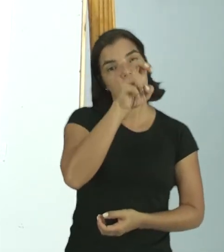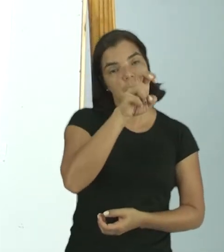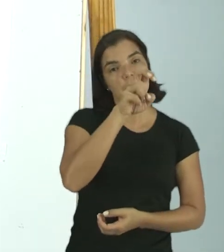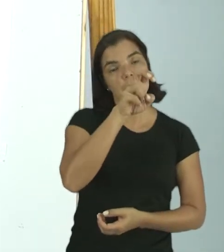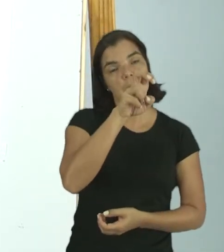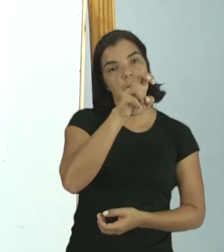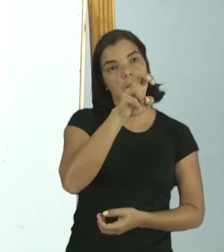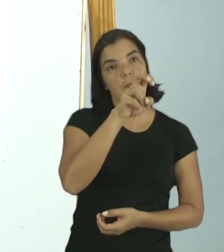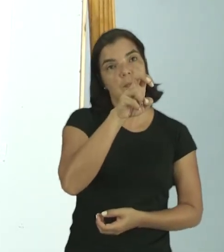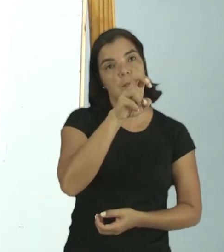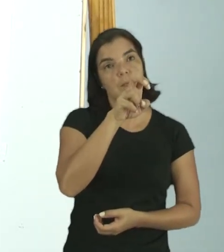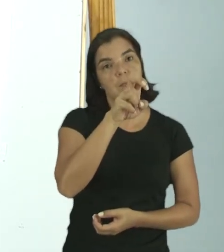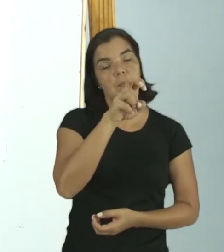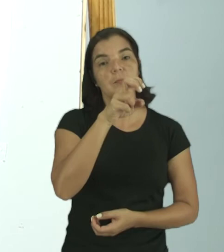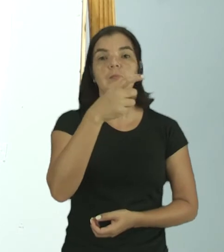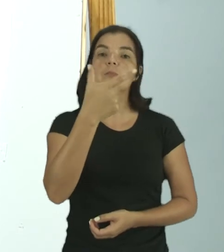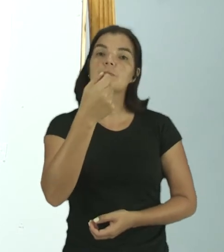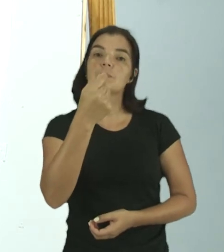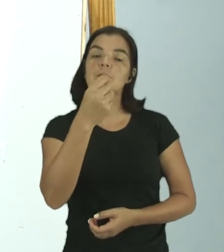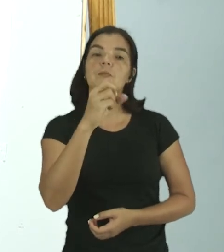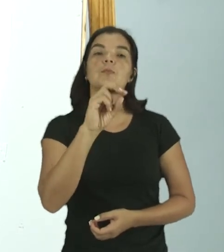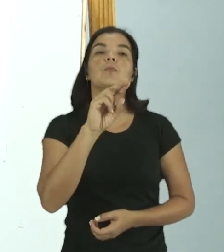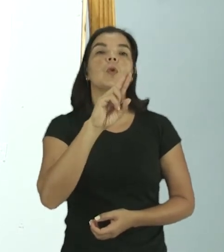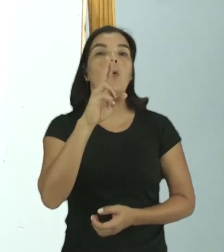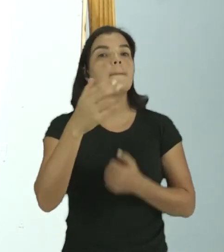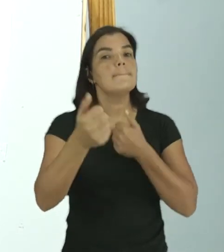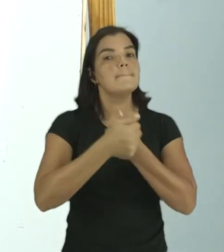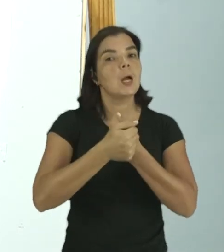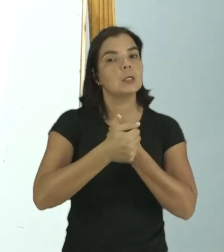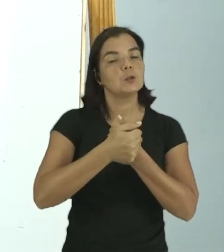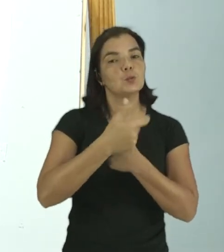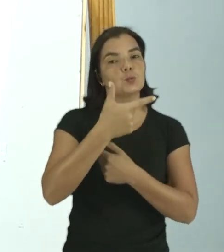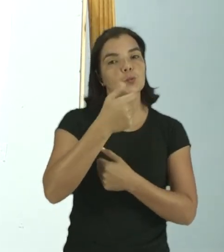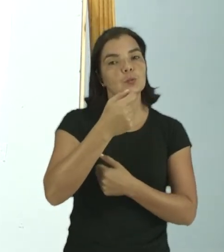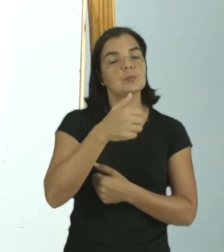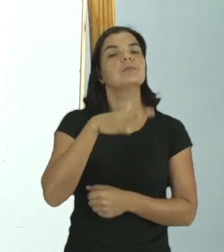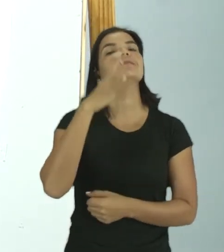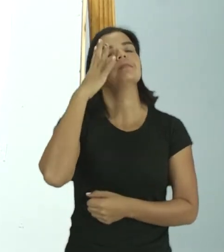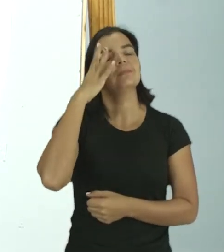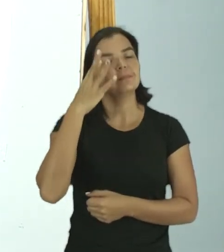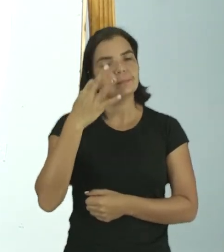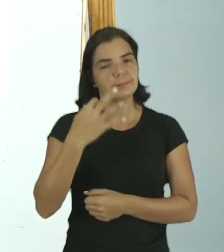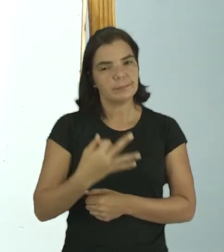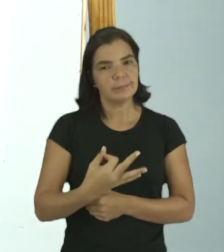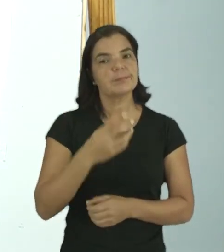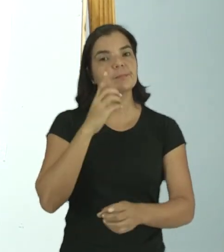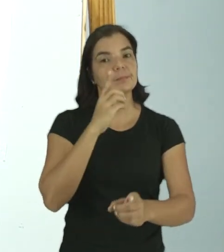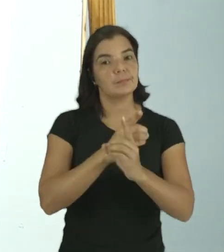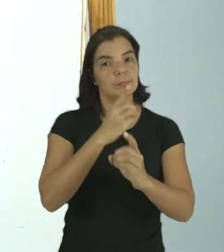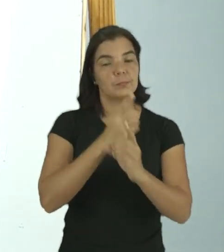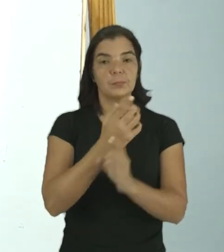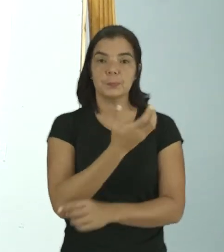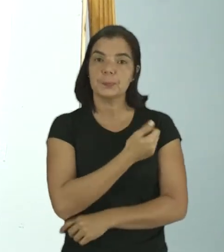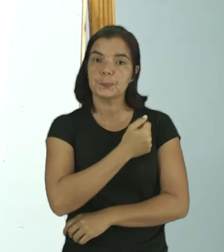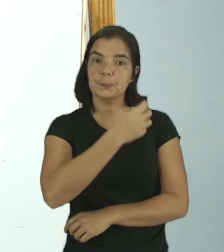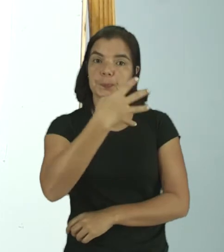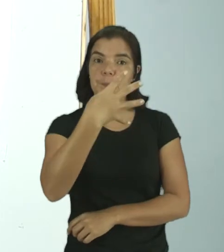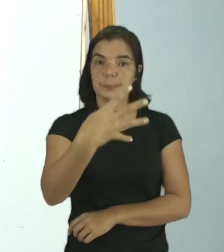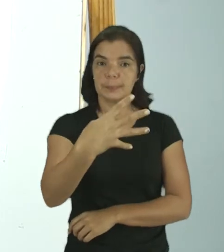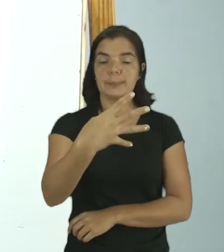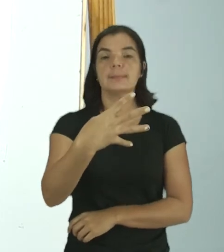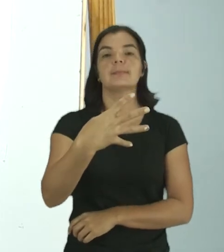5 e vai vai dar 20 ou mais próximo de 20 exatamente eu encontro aqui o